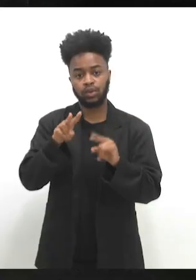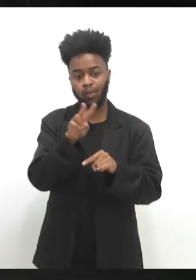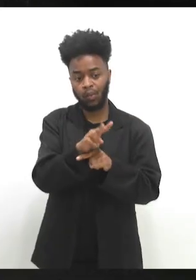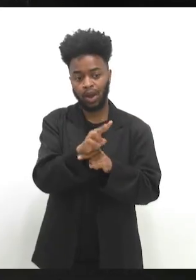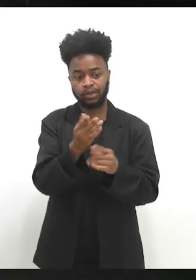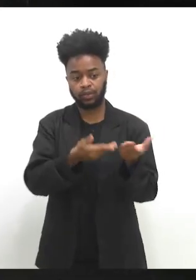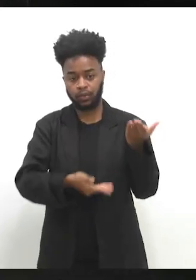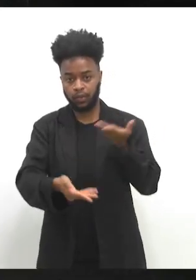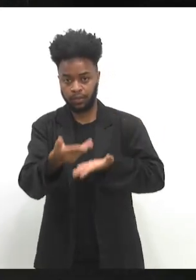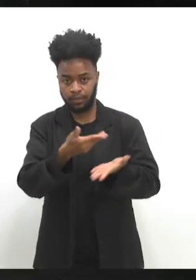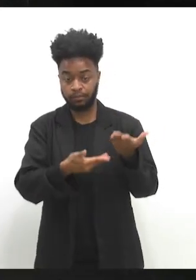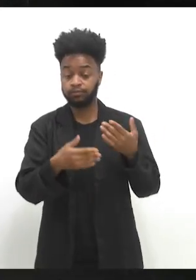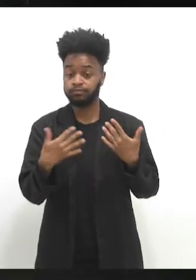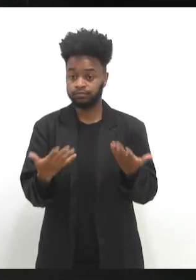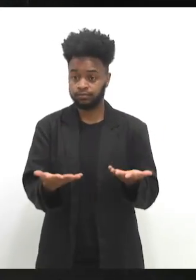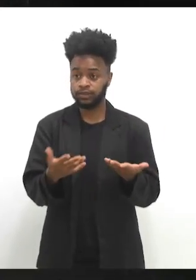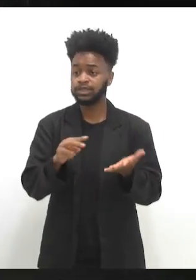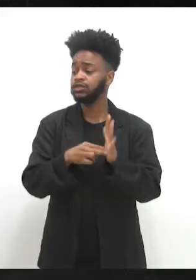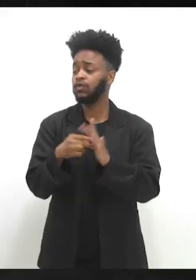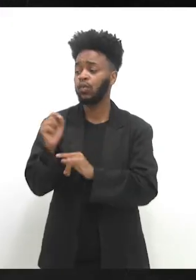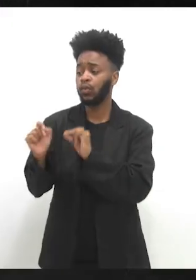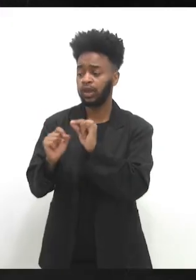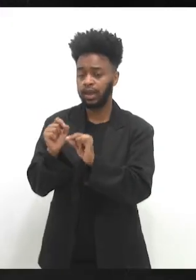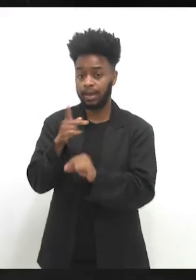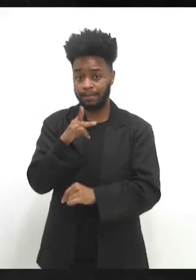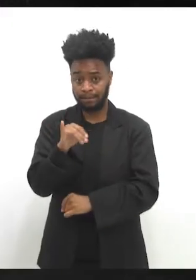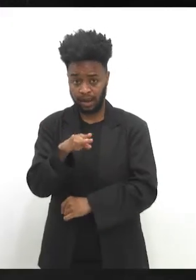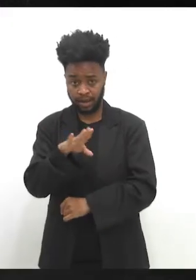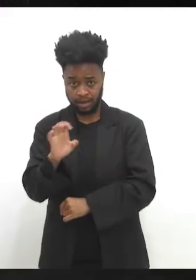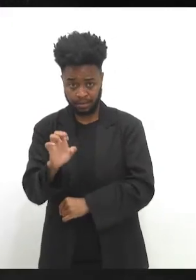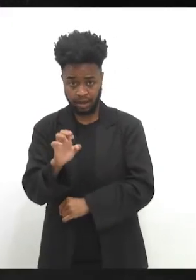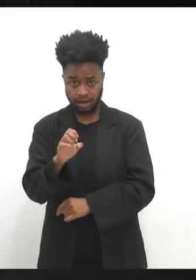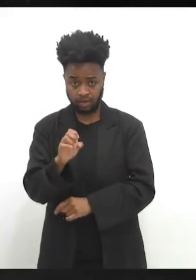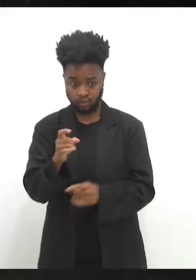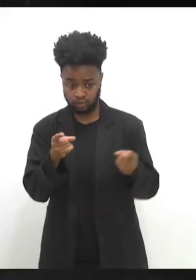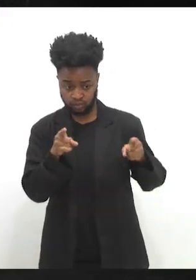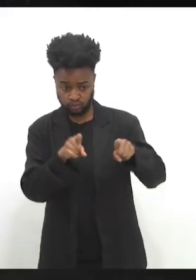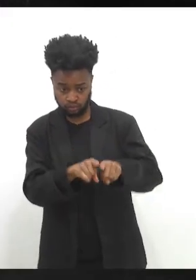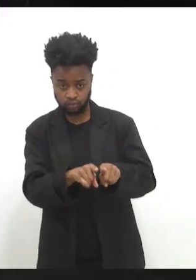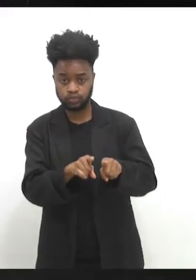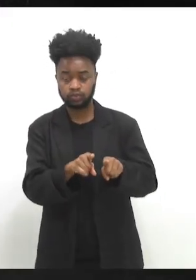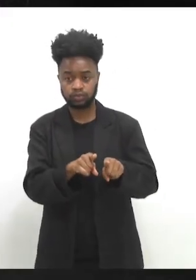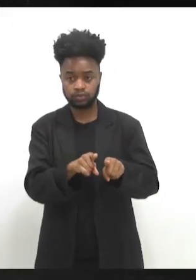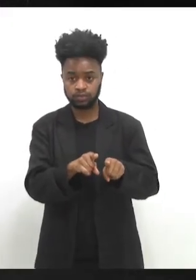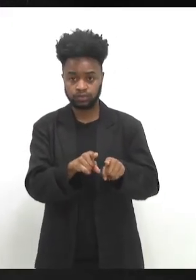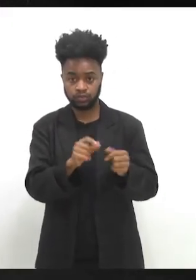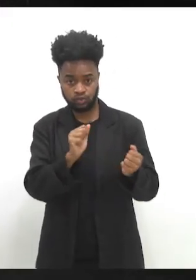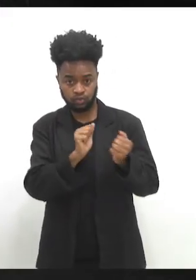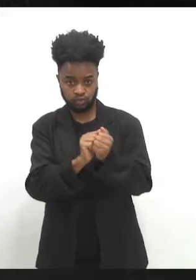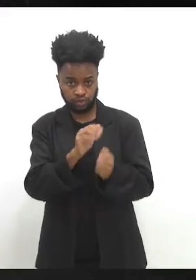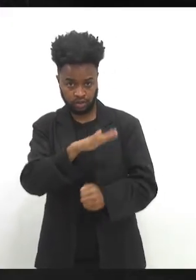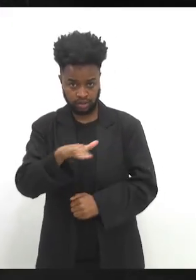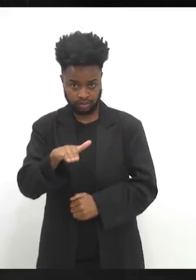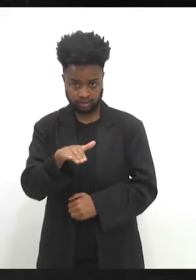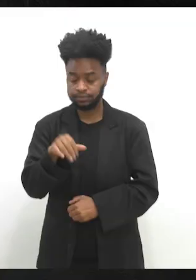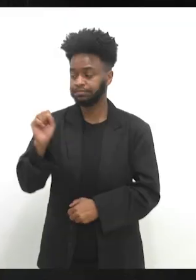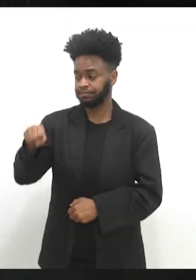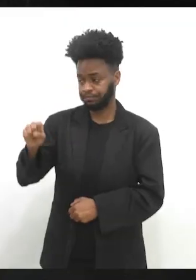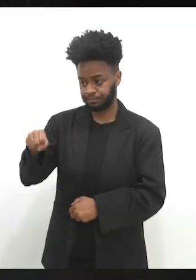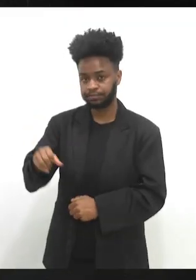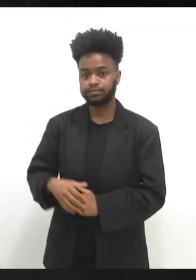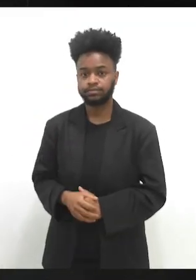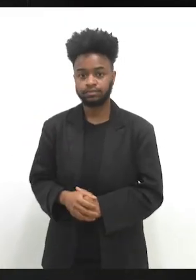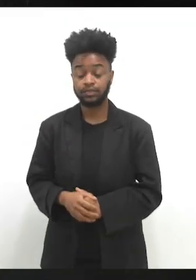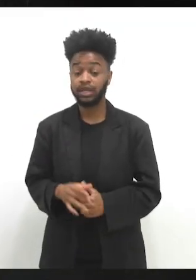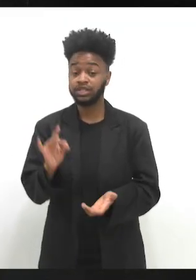guarda compartilhada, tá? E nessa guarda... Que significa o pai e a mãe, ao mesmo tempo, estão junto com aquela criança. É